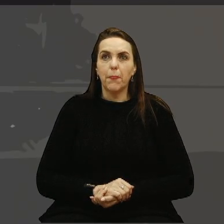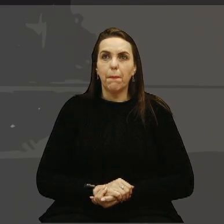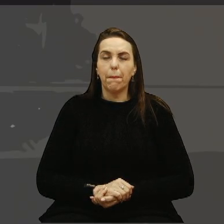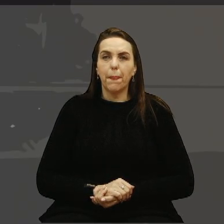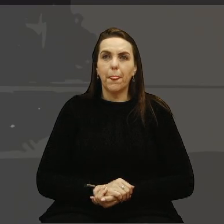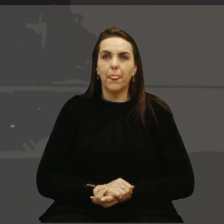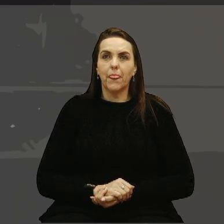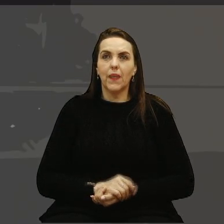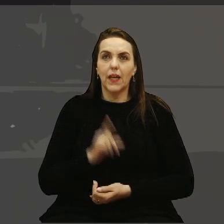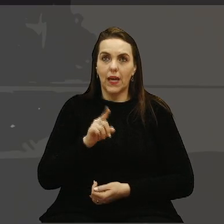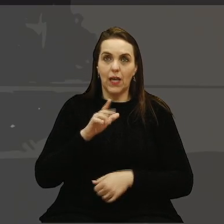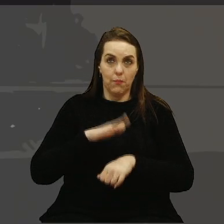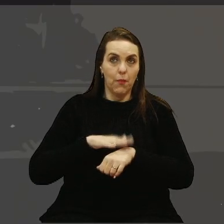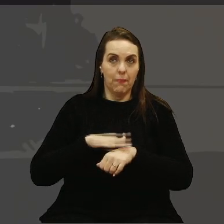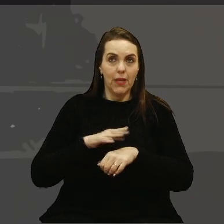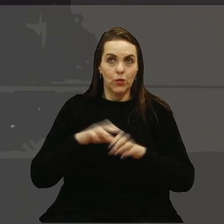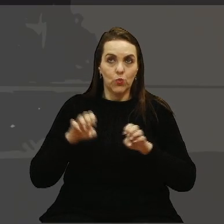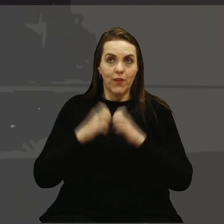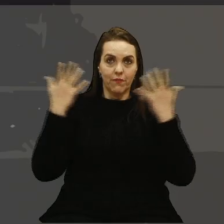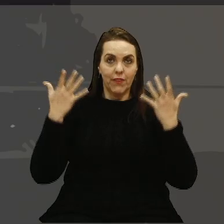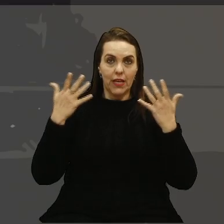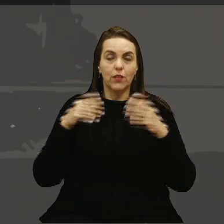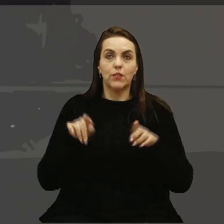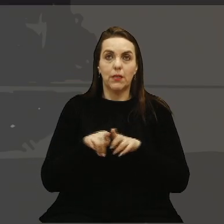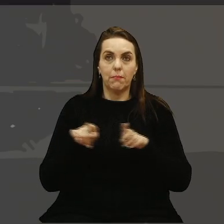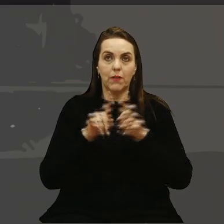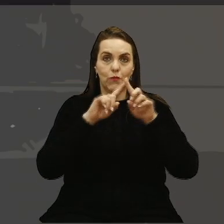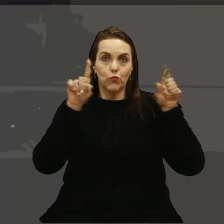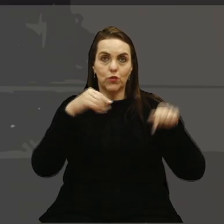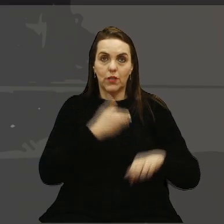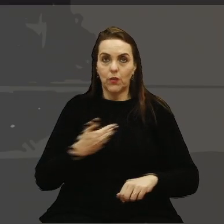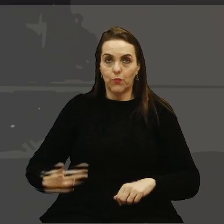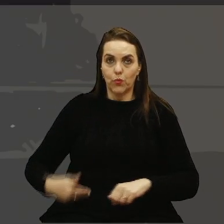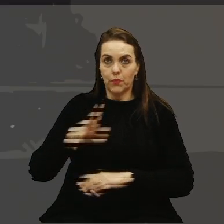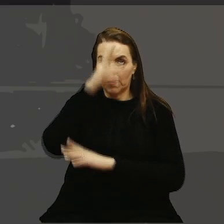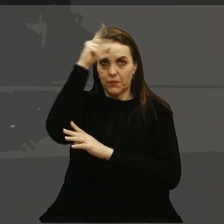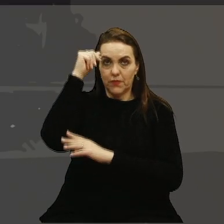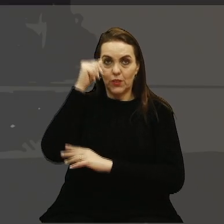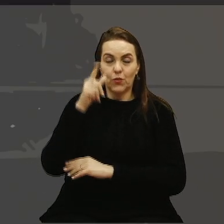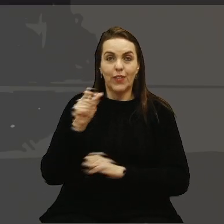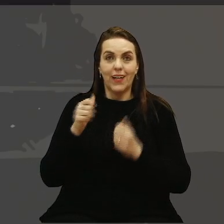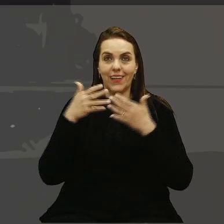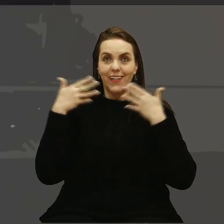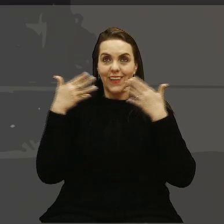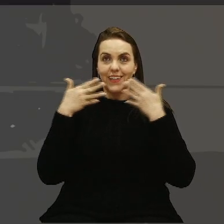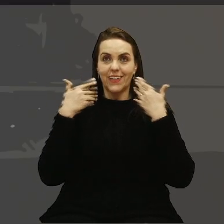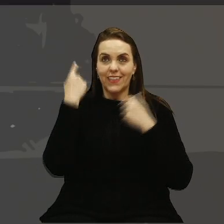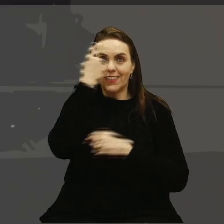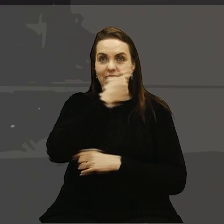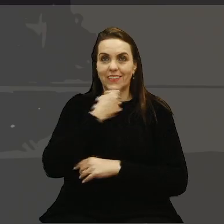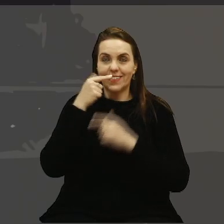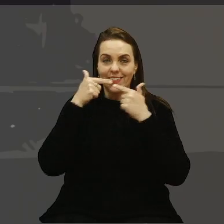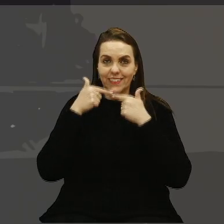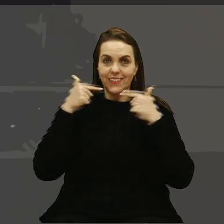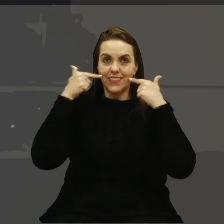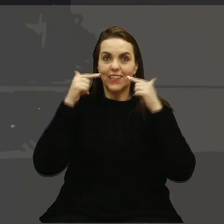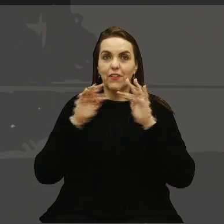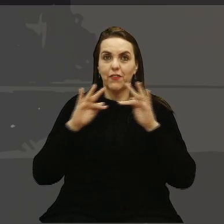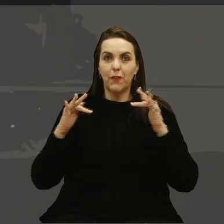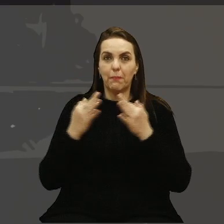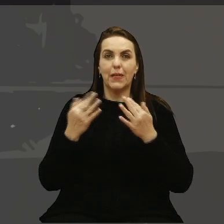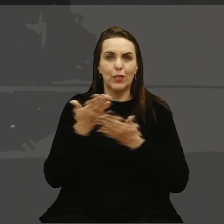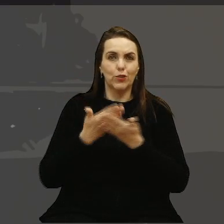Aí, no ato que a gente fez a parte ali com os servidores públicos do Executivo, olha a alegria, o semblante, o sorriso das